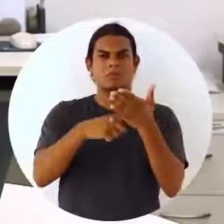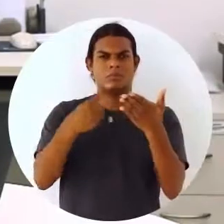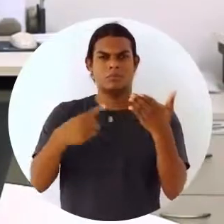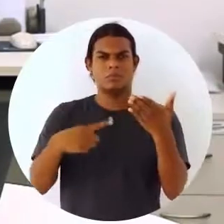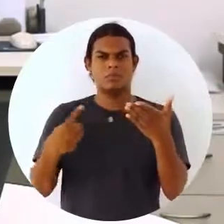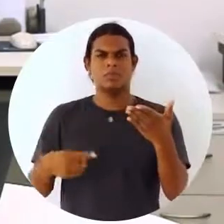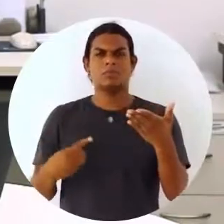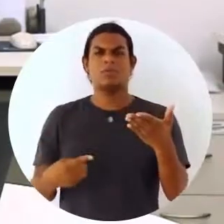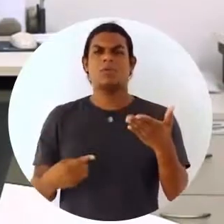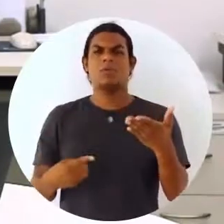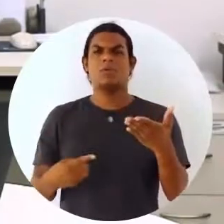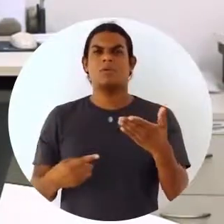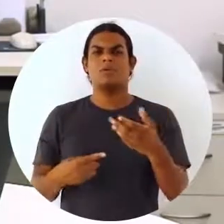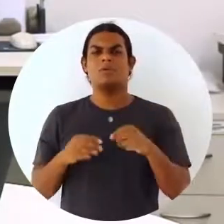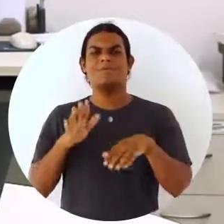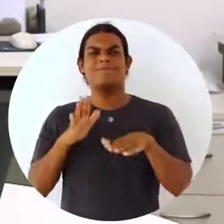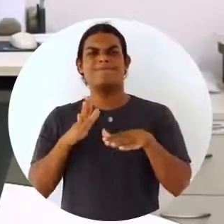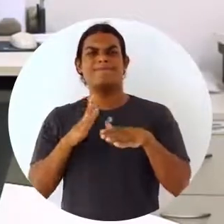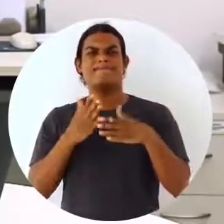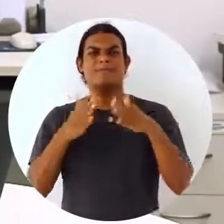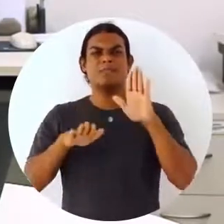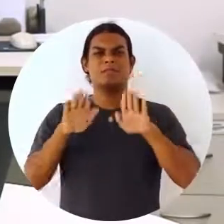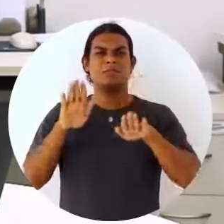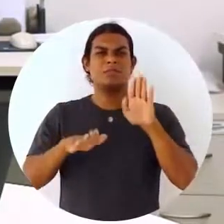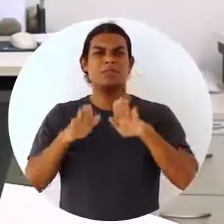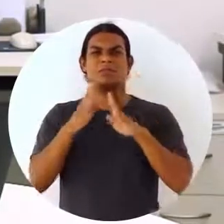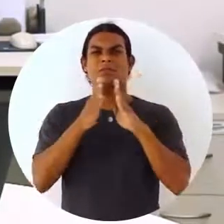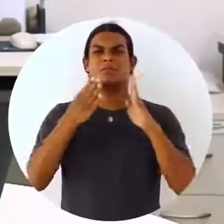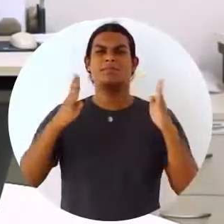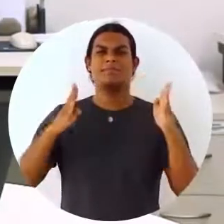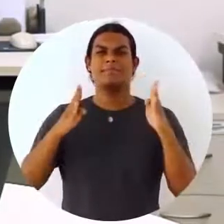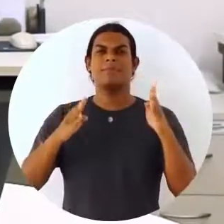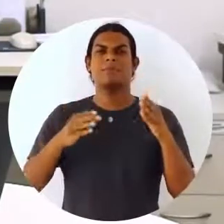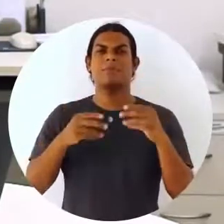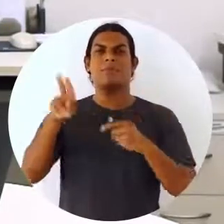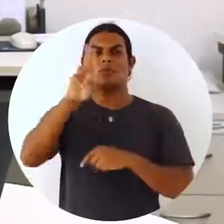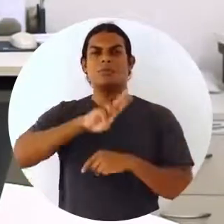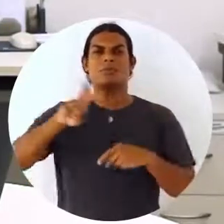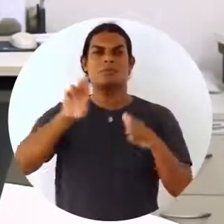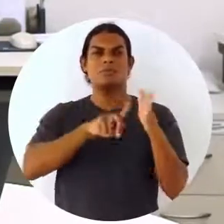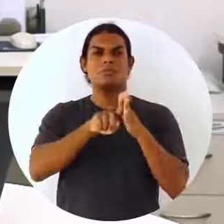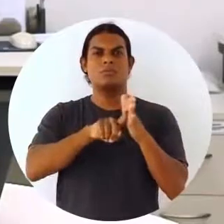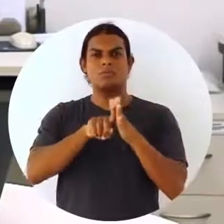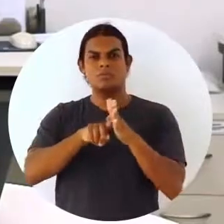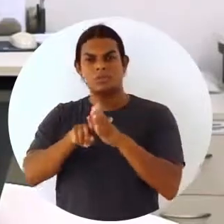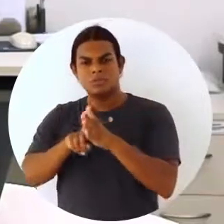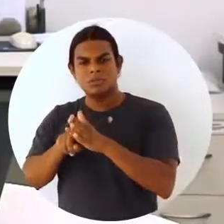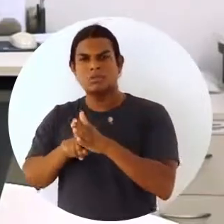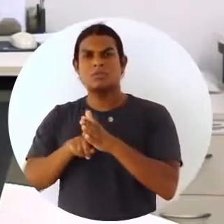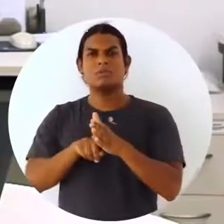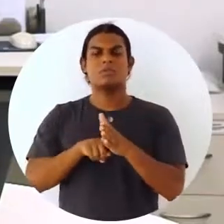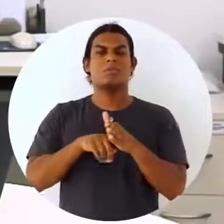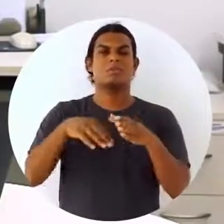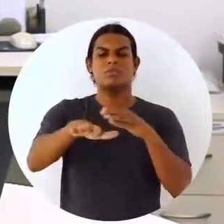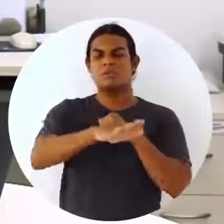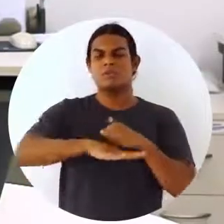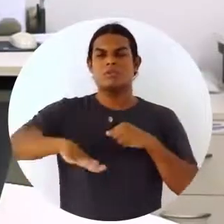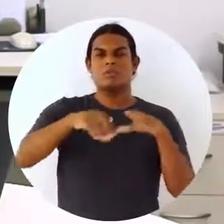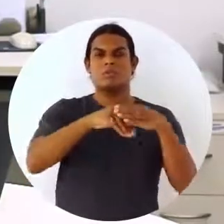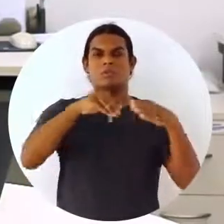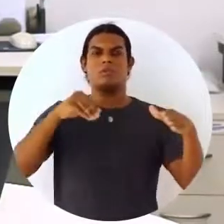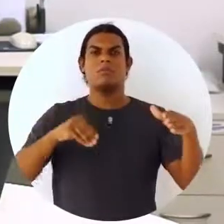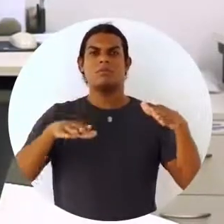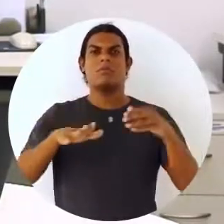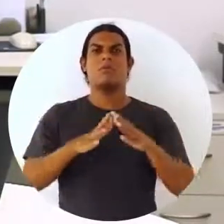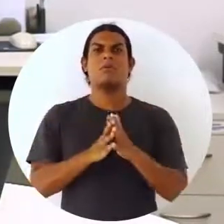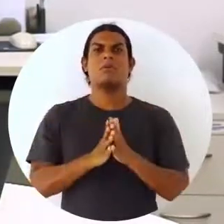algumas bibliotecas, elas, através do estudo do ambiente externo, seja até de outra biblioteca, ou estudo dos seus